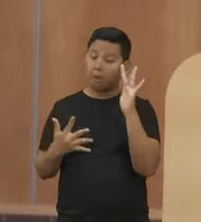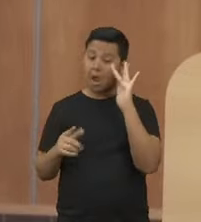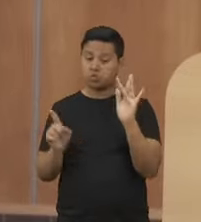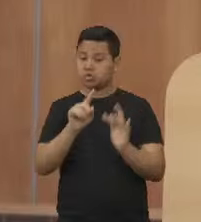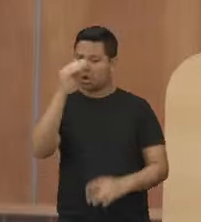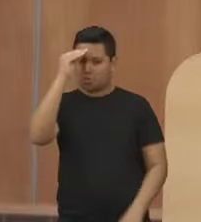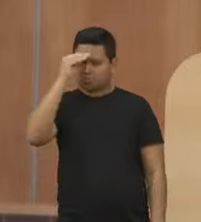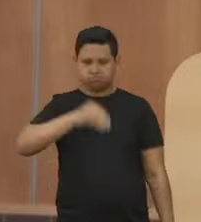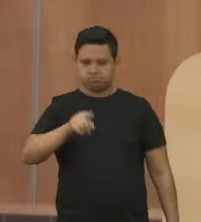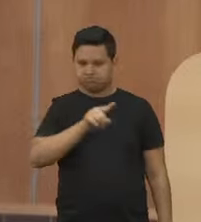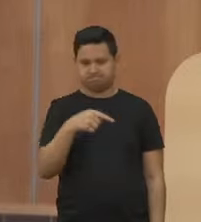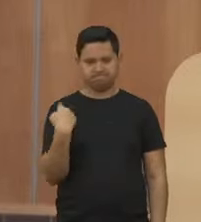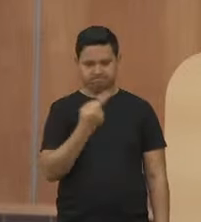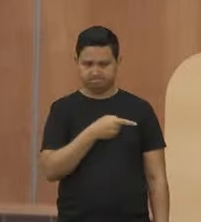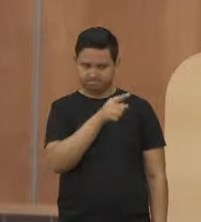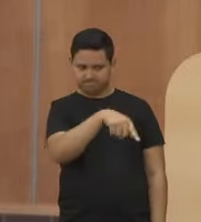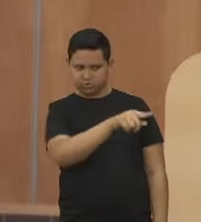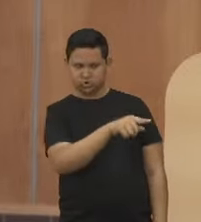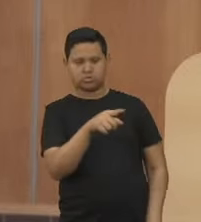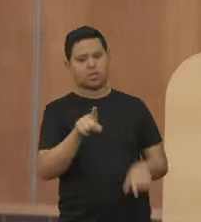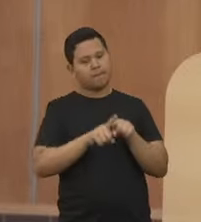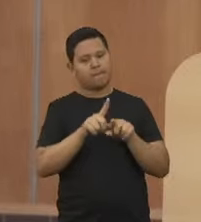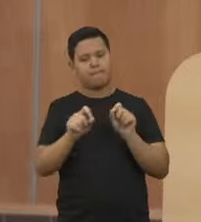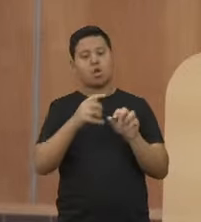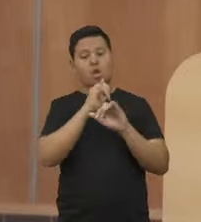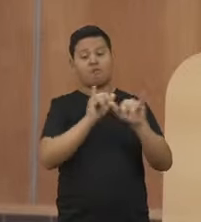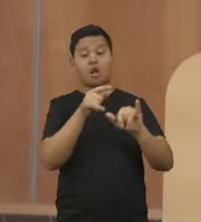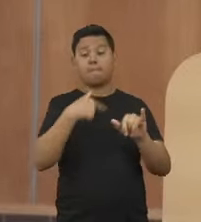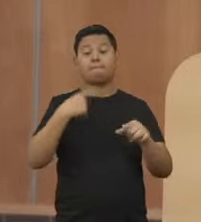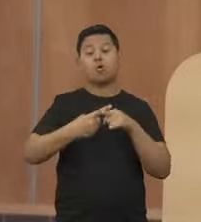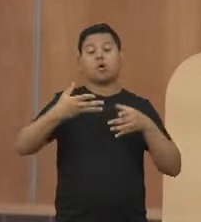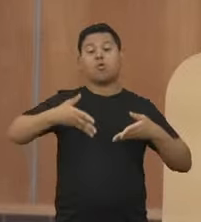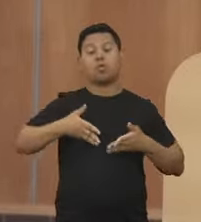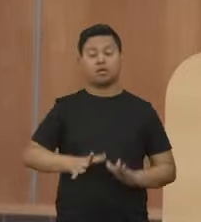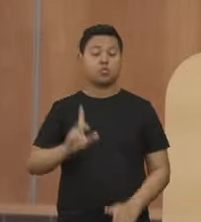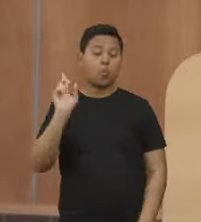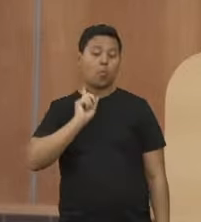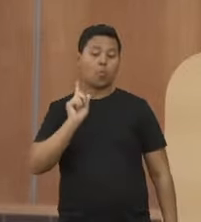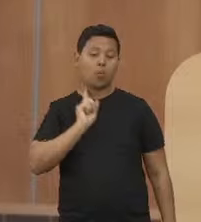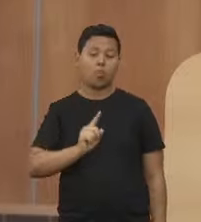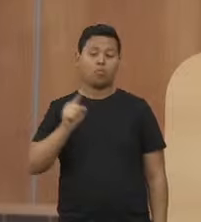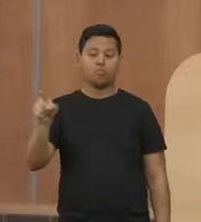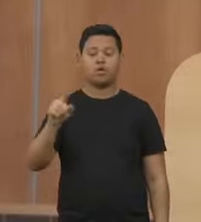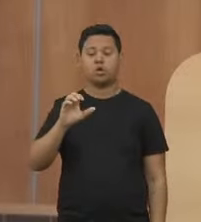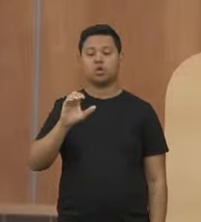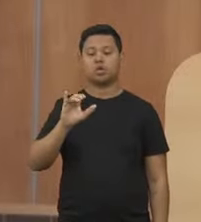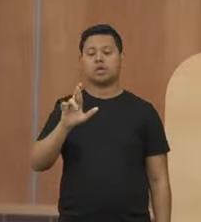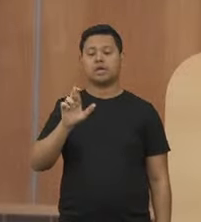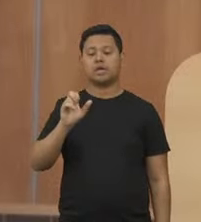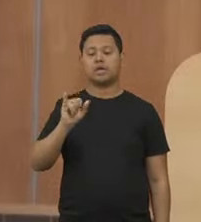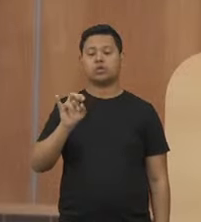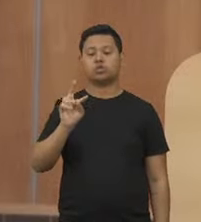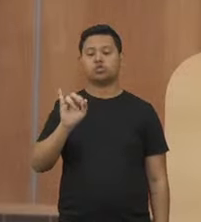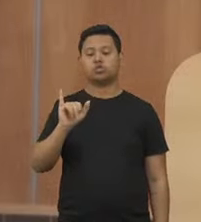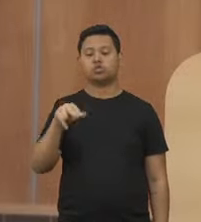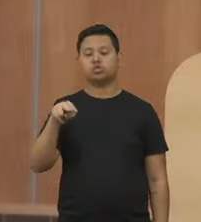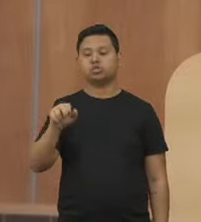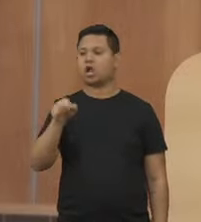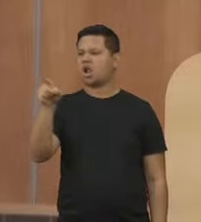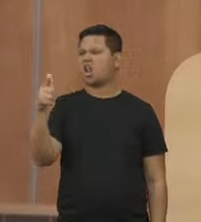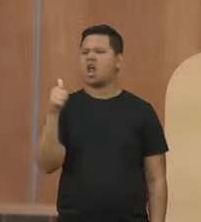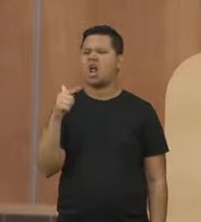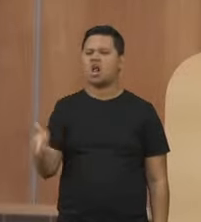e eu já digo para vocês, porque eu nasci lá em Minas Gerais, em Cristina, Minas Gerais, lá não